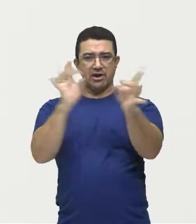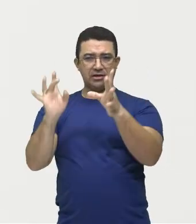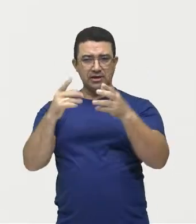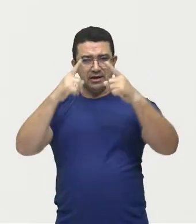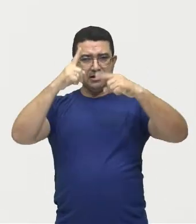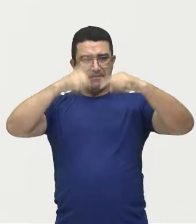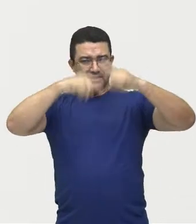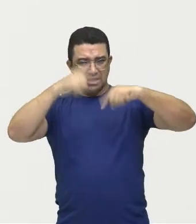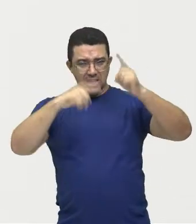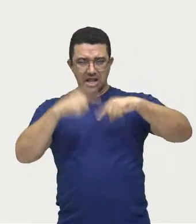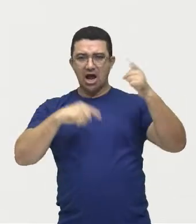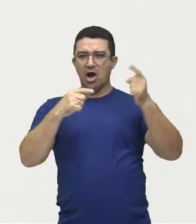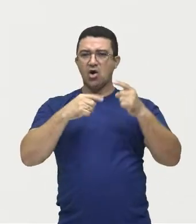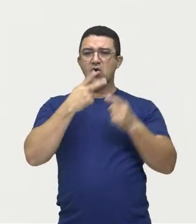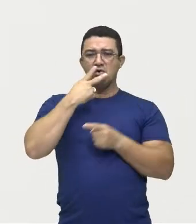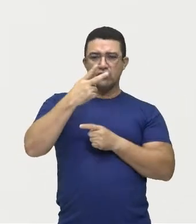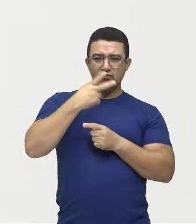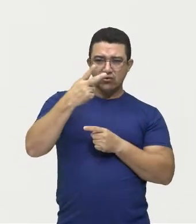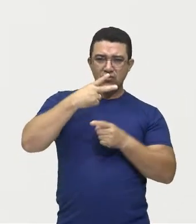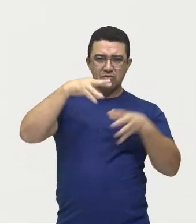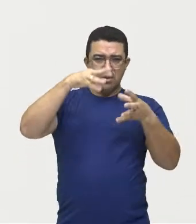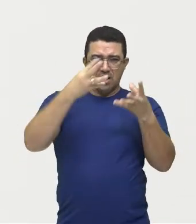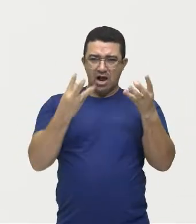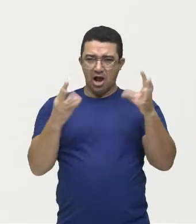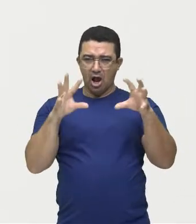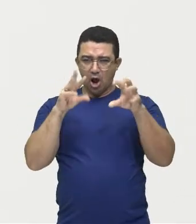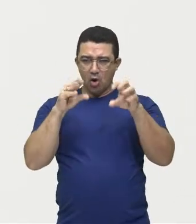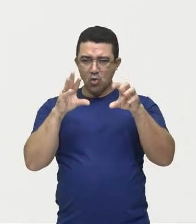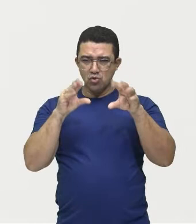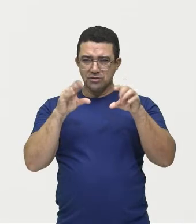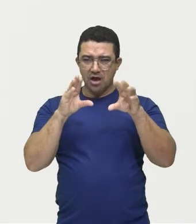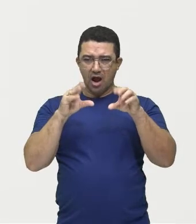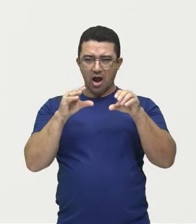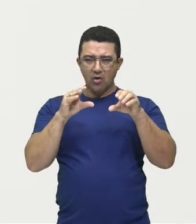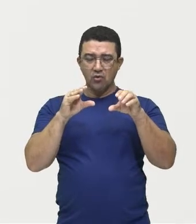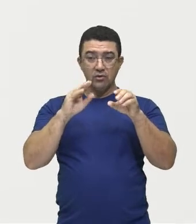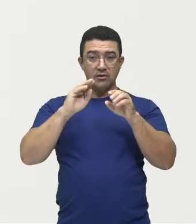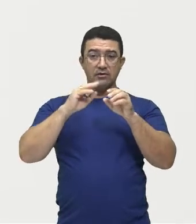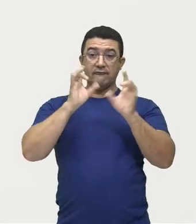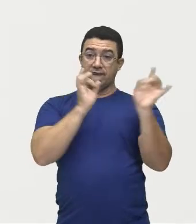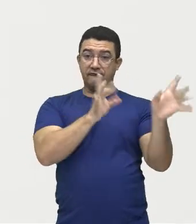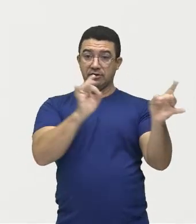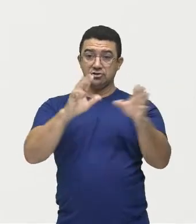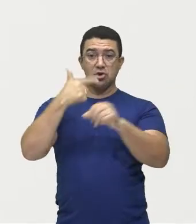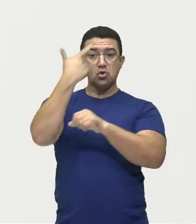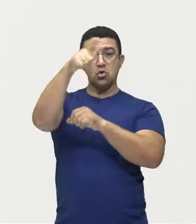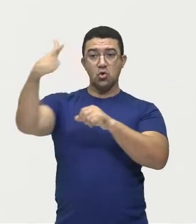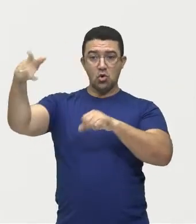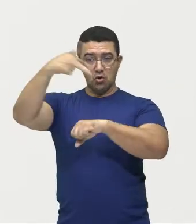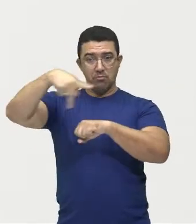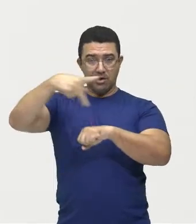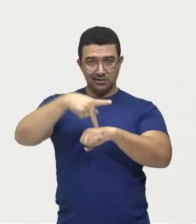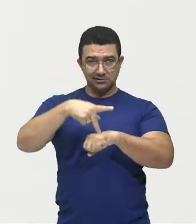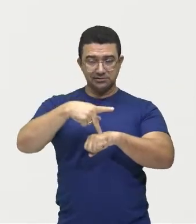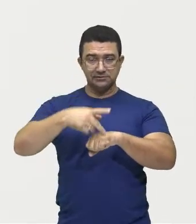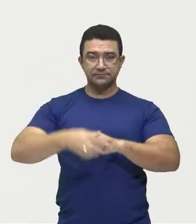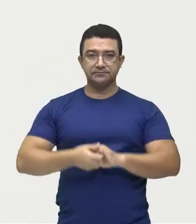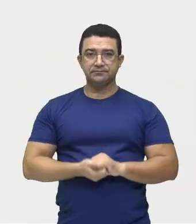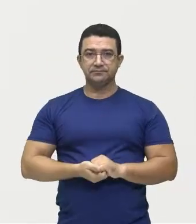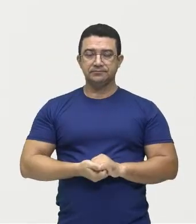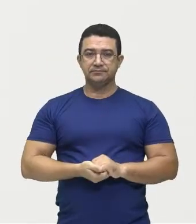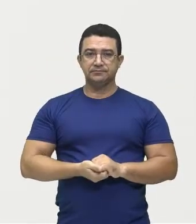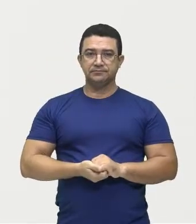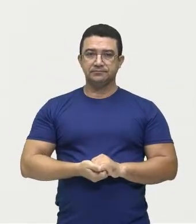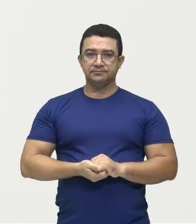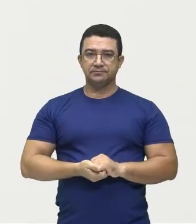produtos como tabaco e algodão. Lembrando que a professora falou na aula anterior que uma das características